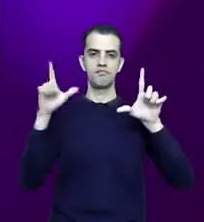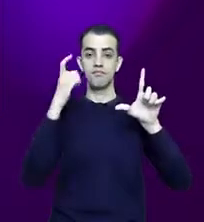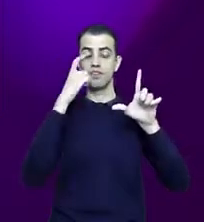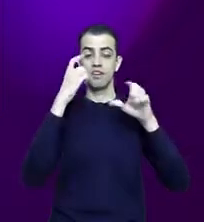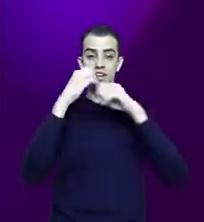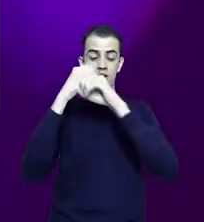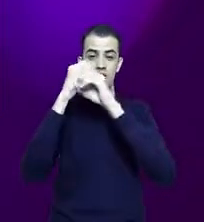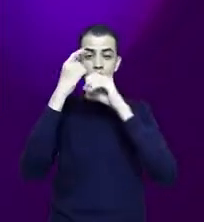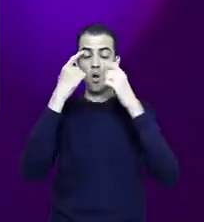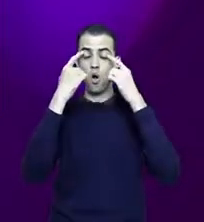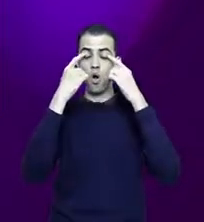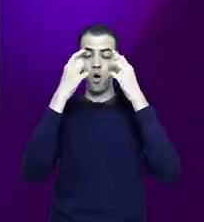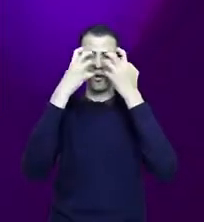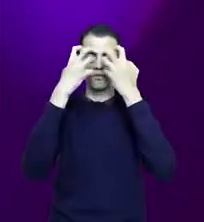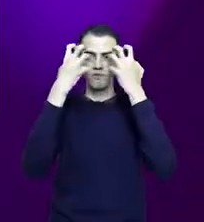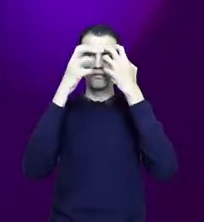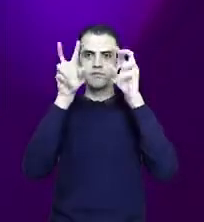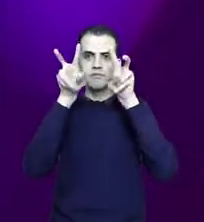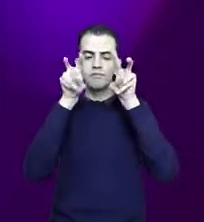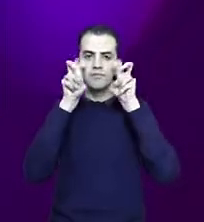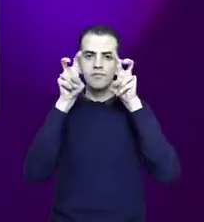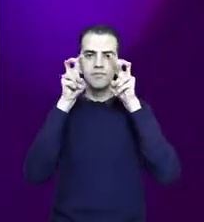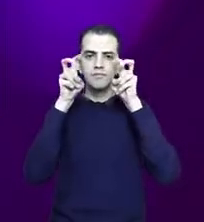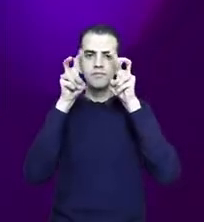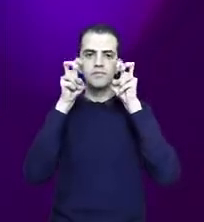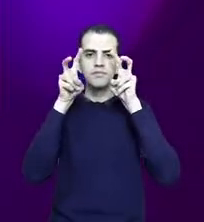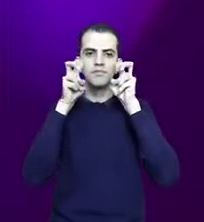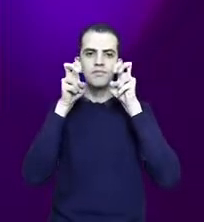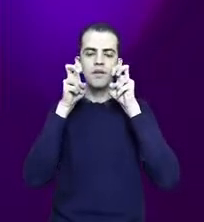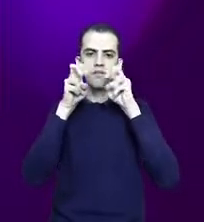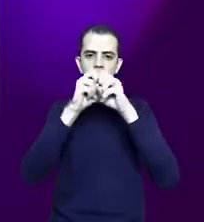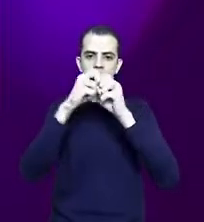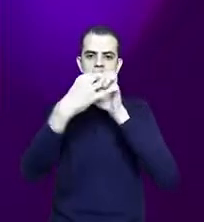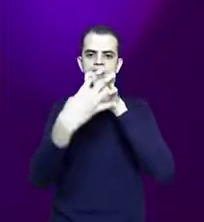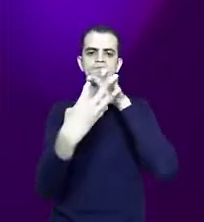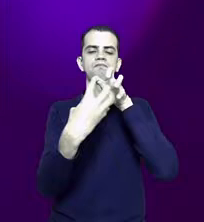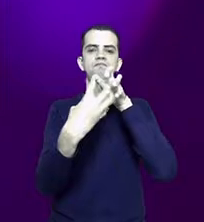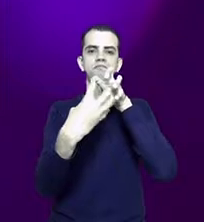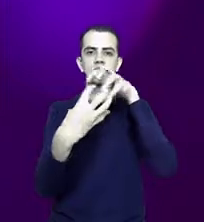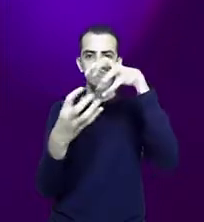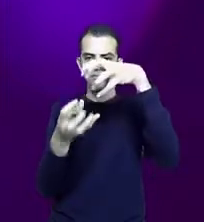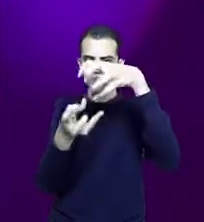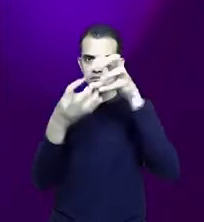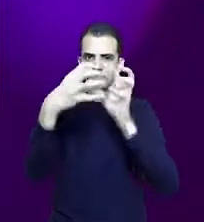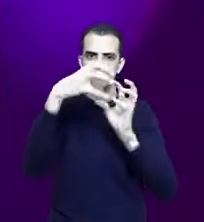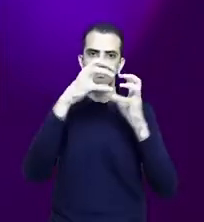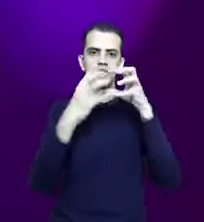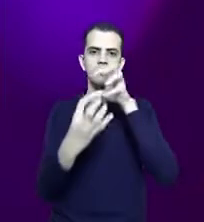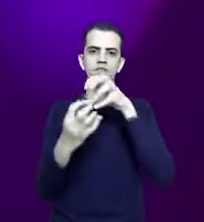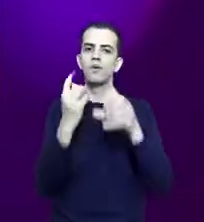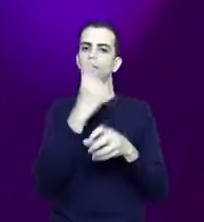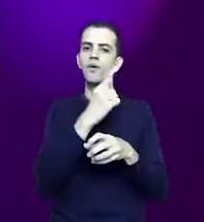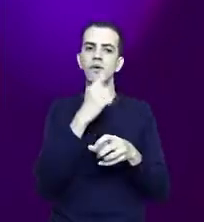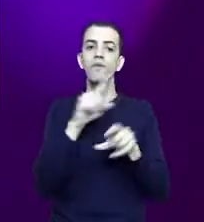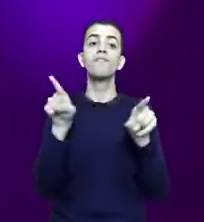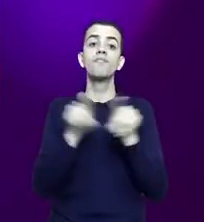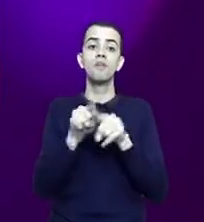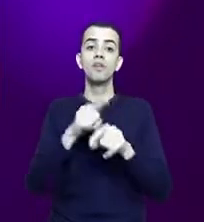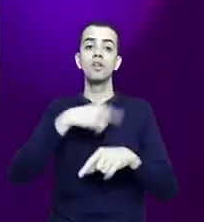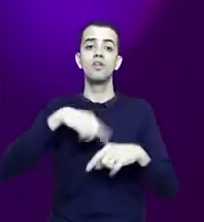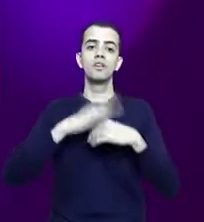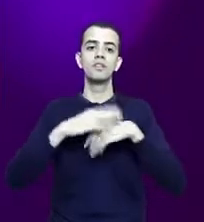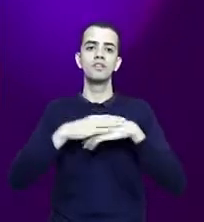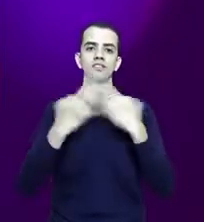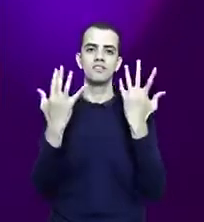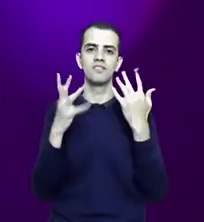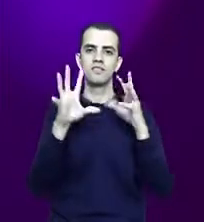nós conseguimos enxergar um volume tridimensional formado, e existe a possibilidade da gente interagir com